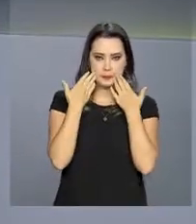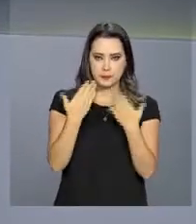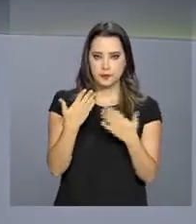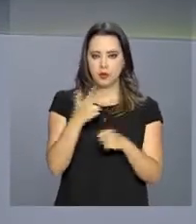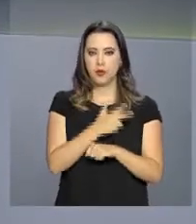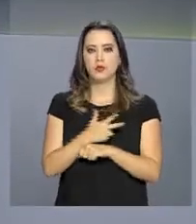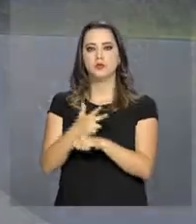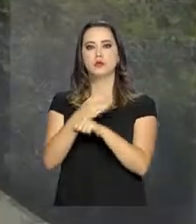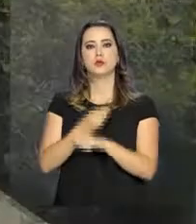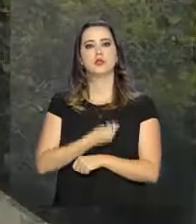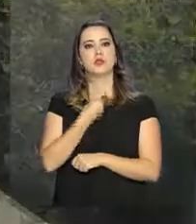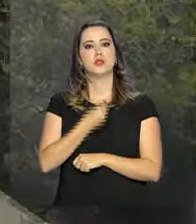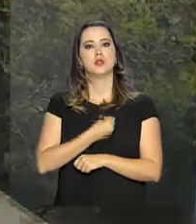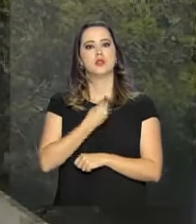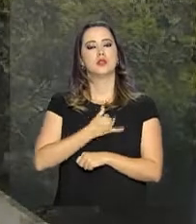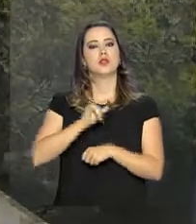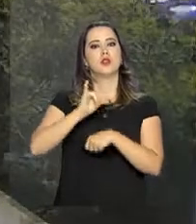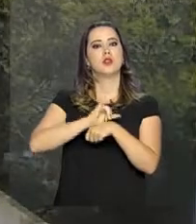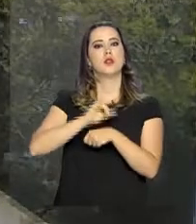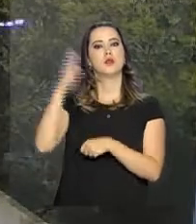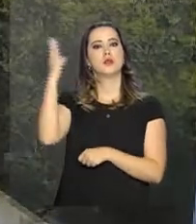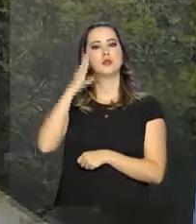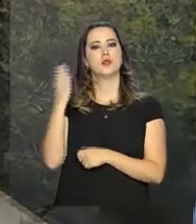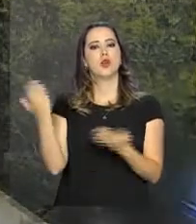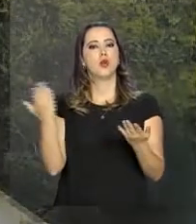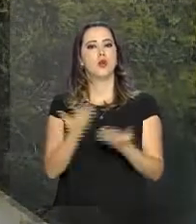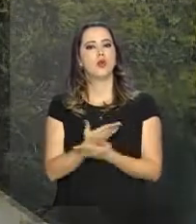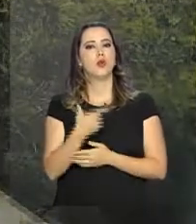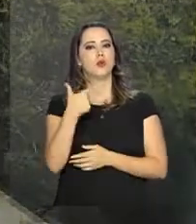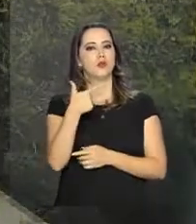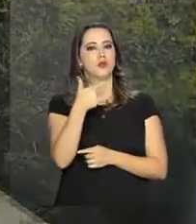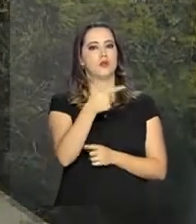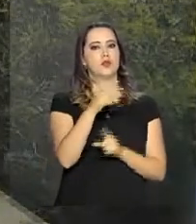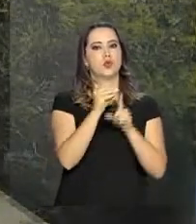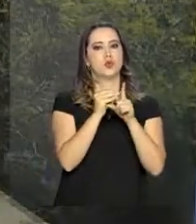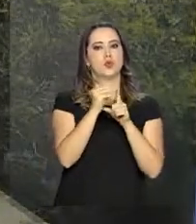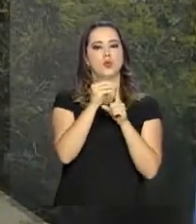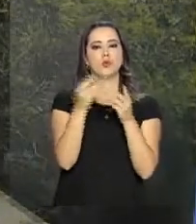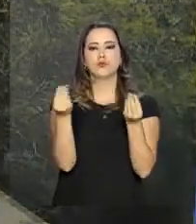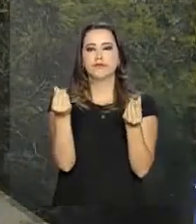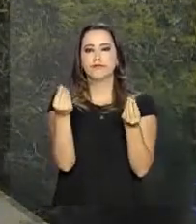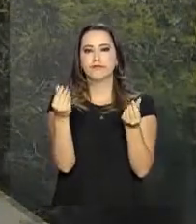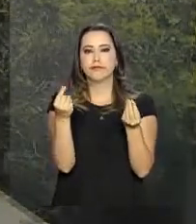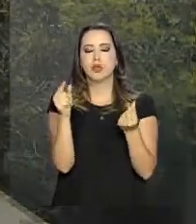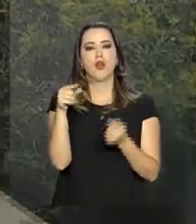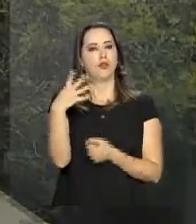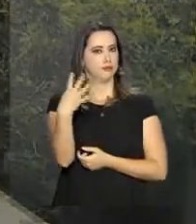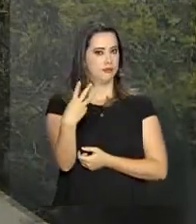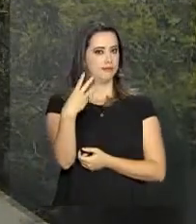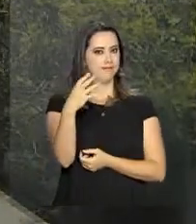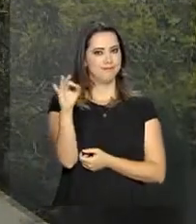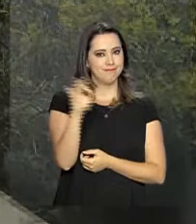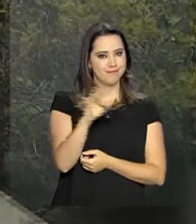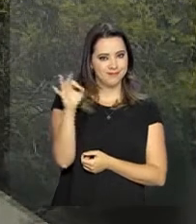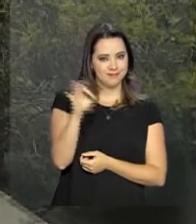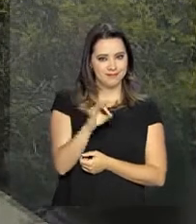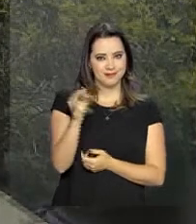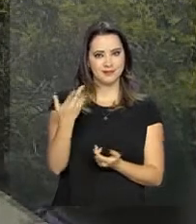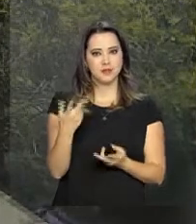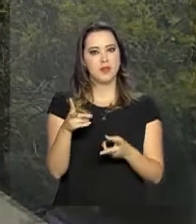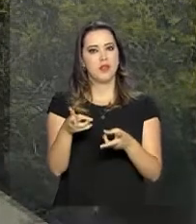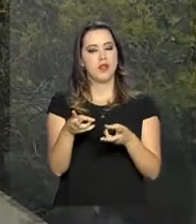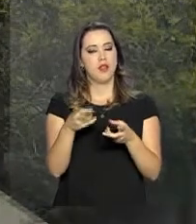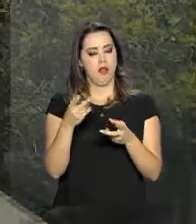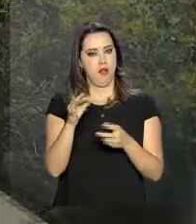começa com imagens ao vivo da capital federal neste momento faz 22 graus ea umidade relativa do ar está em 43 por